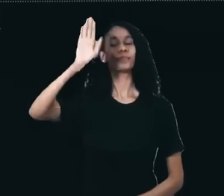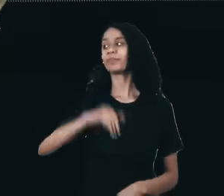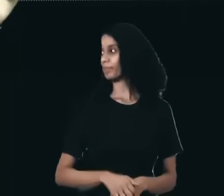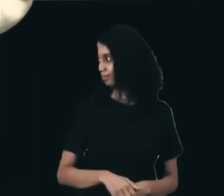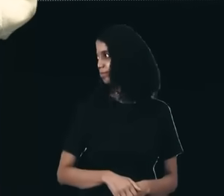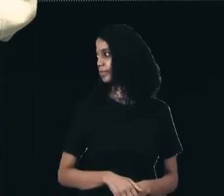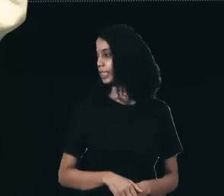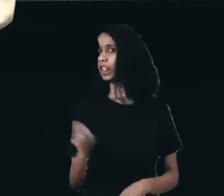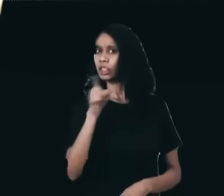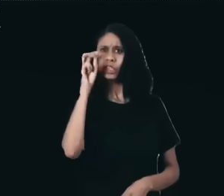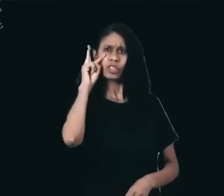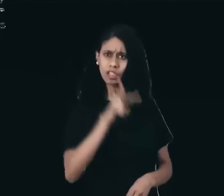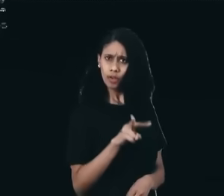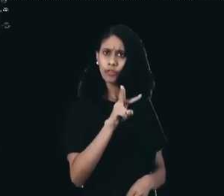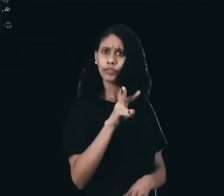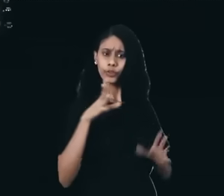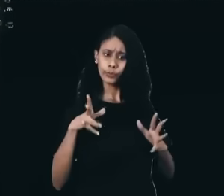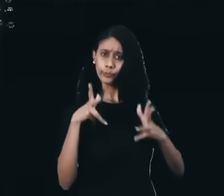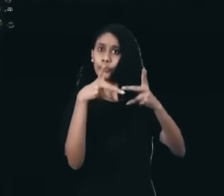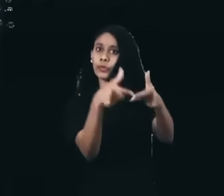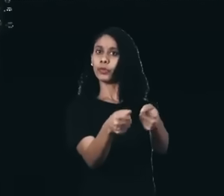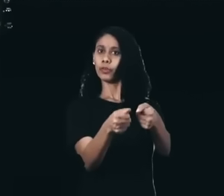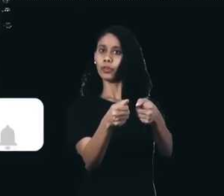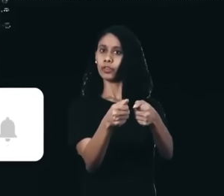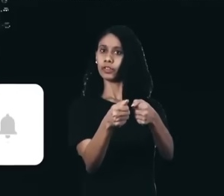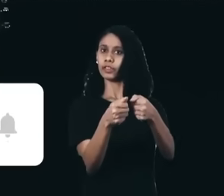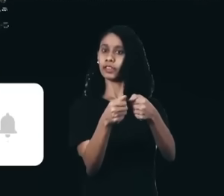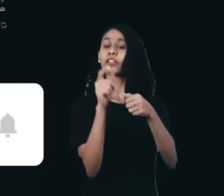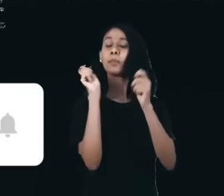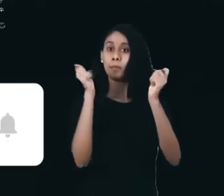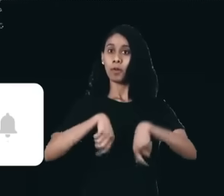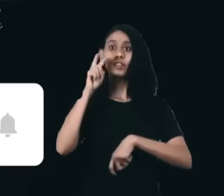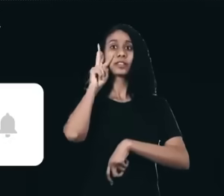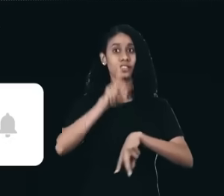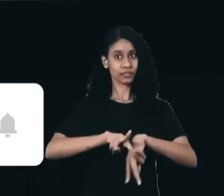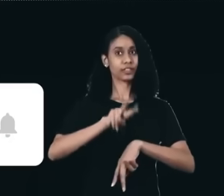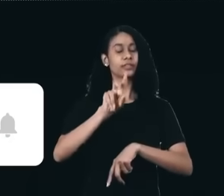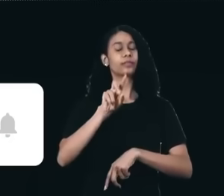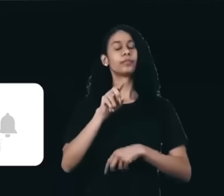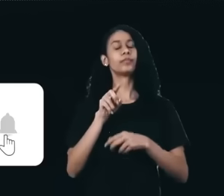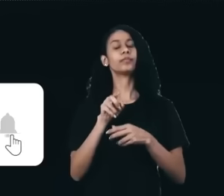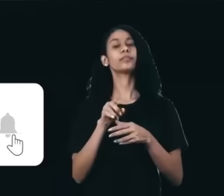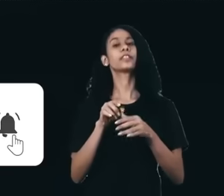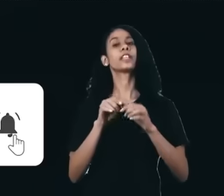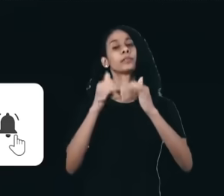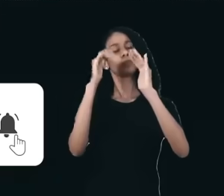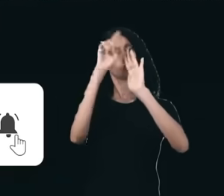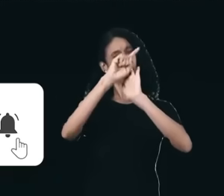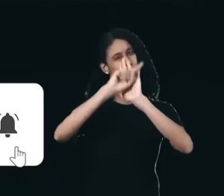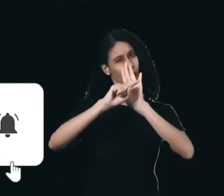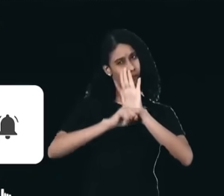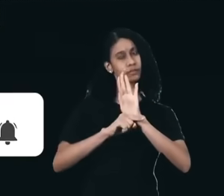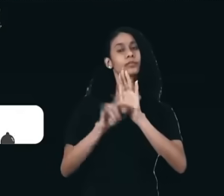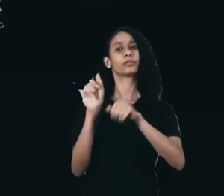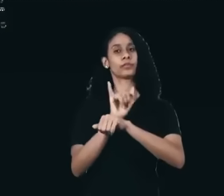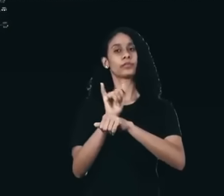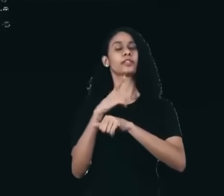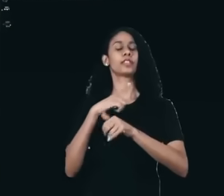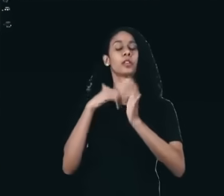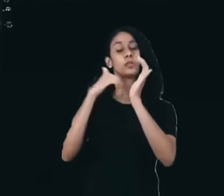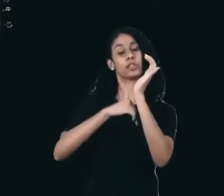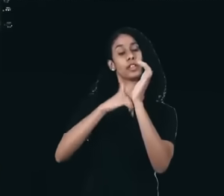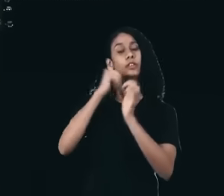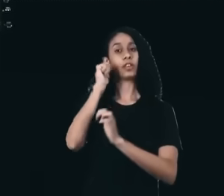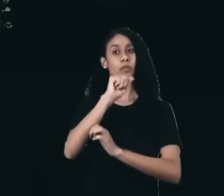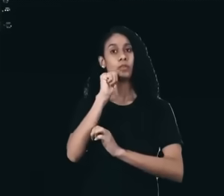você não assistiu Todas as Mulheres, você tem acesso, né, na nossa playlist Os Segredos das Mulheres da